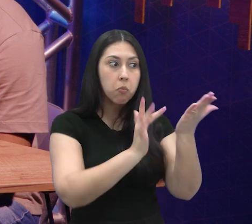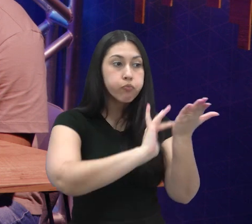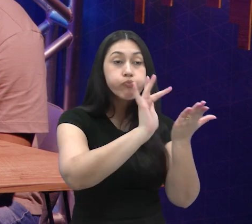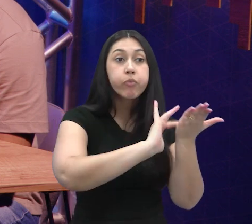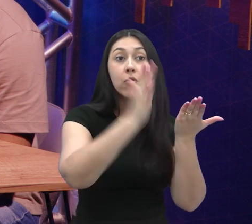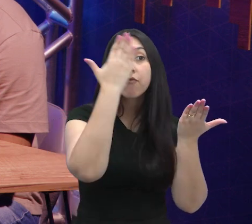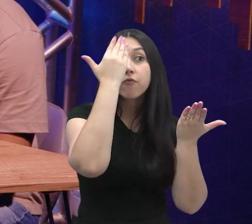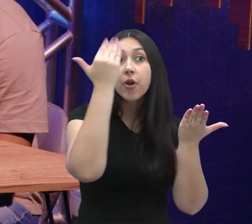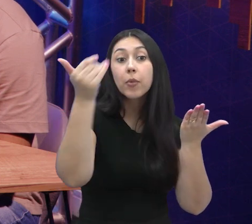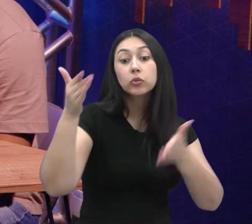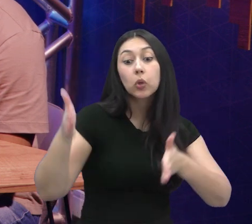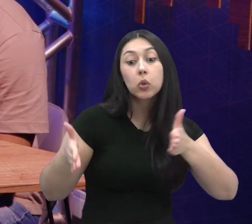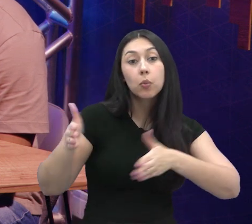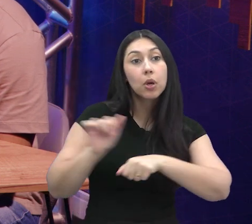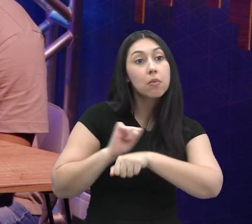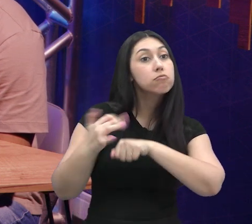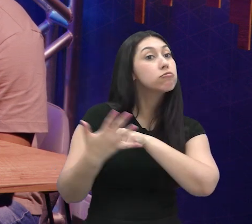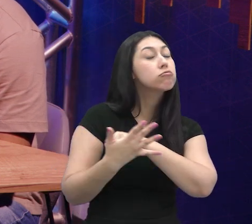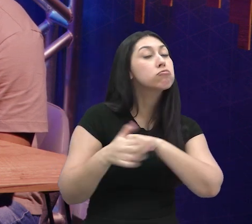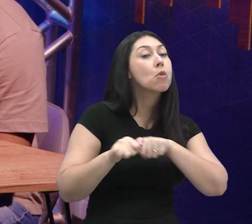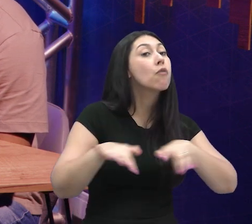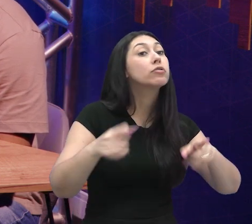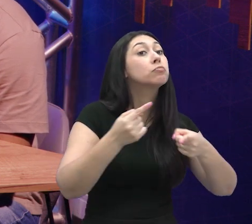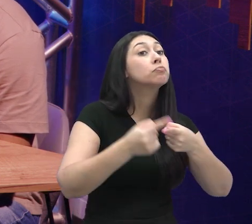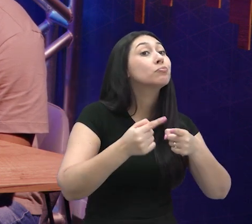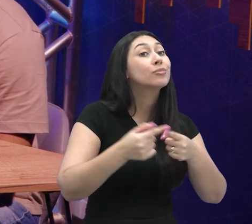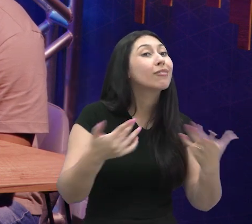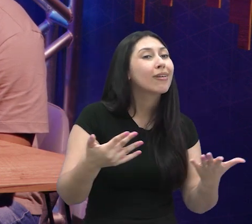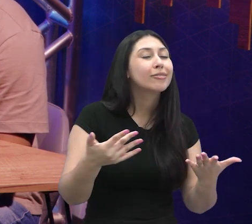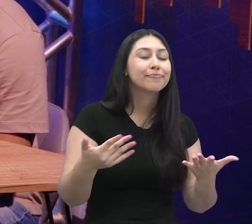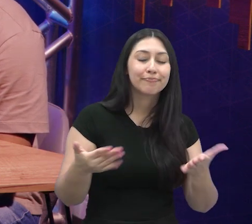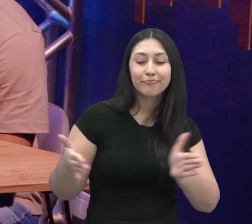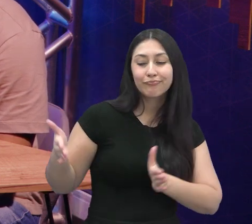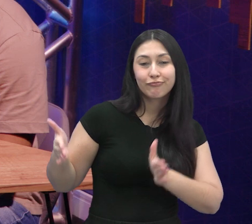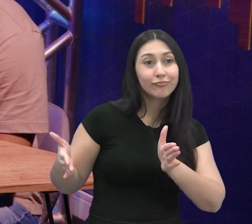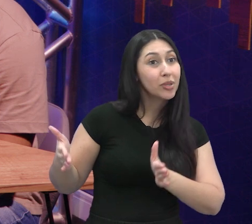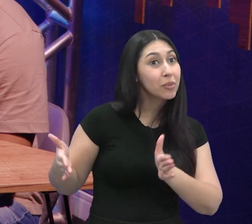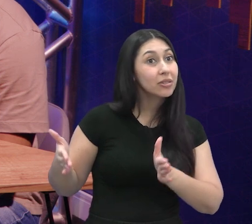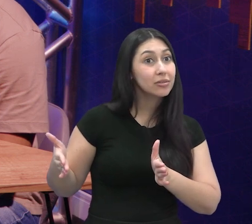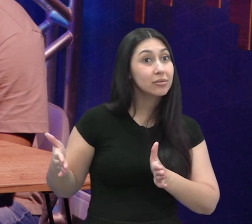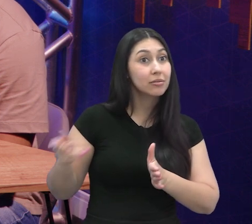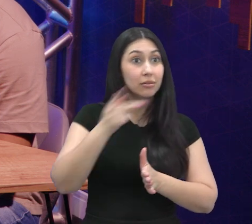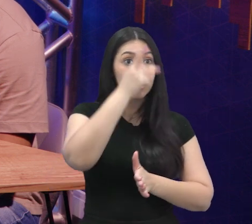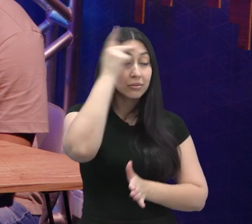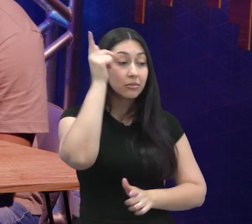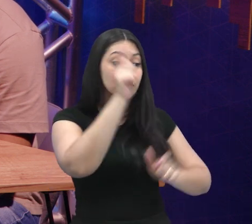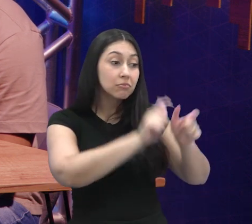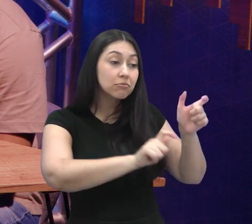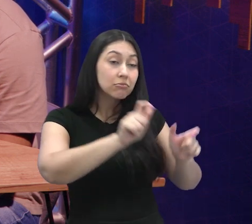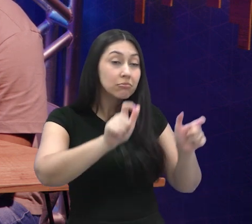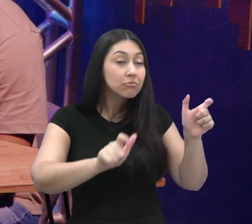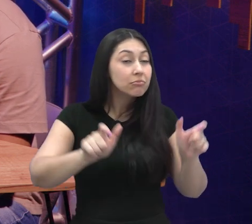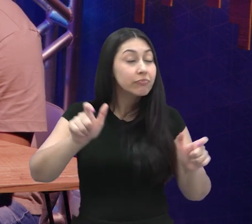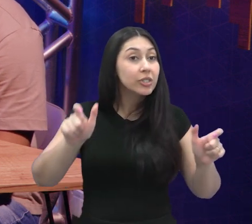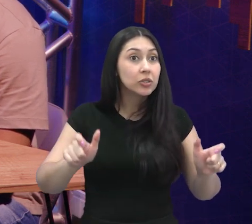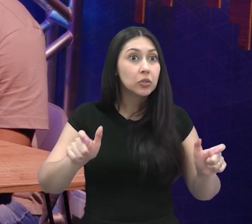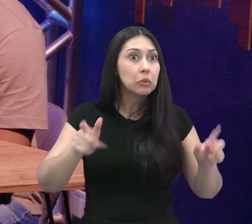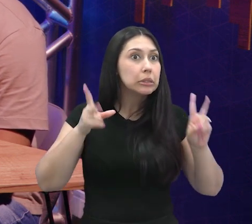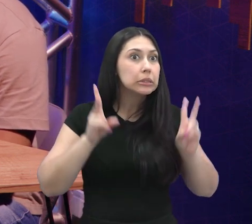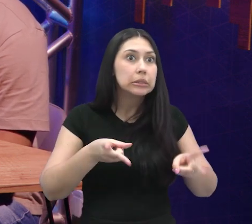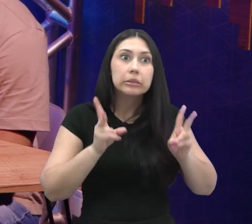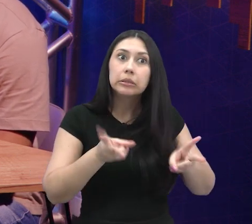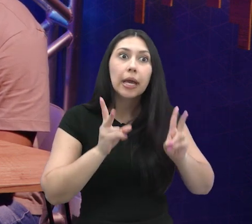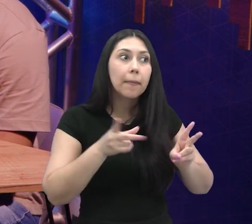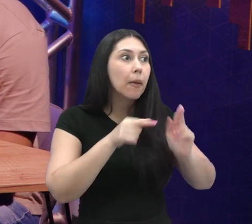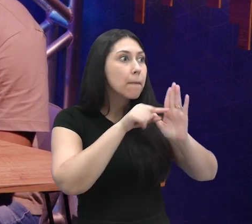doom scrolling, ele ficou muito famoso durante a pandemia da Covid-19? Porque foi nesse momento em que as pessoas